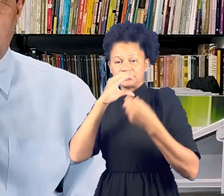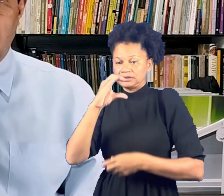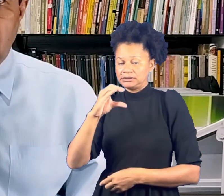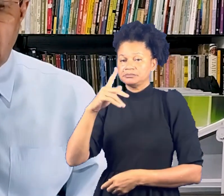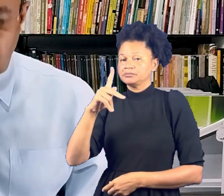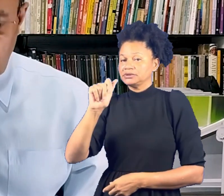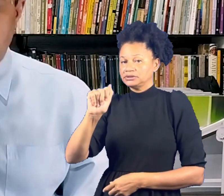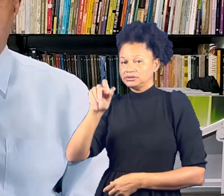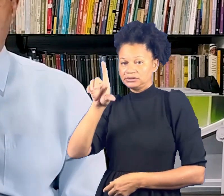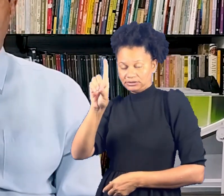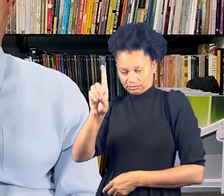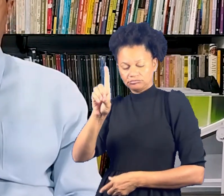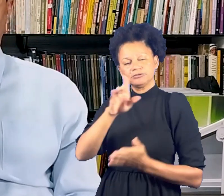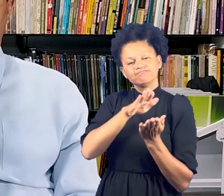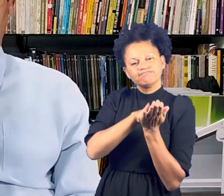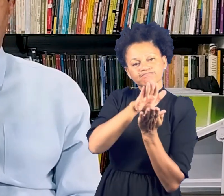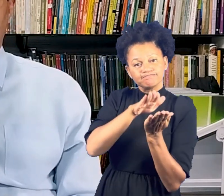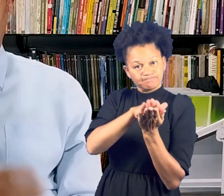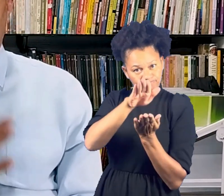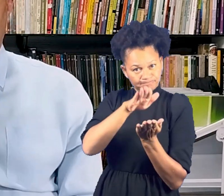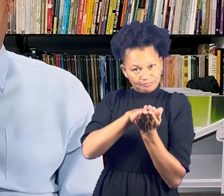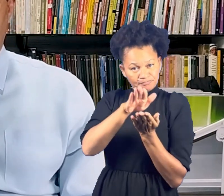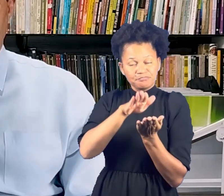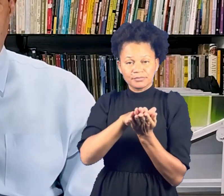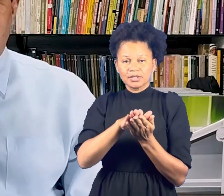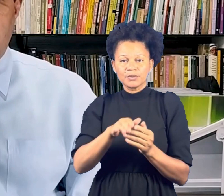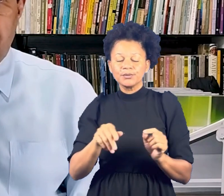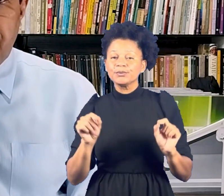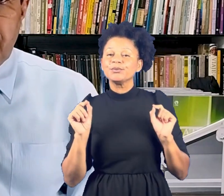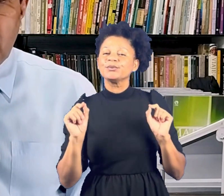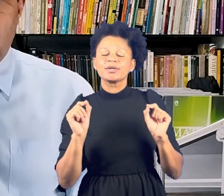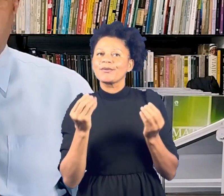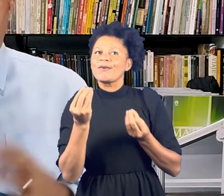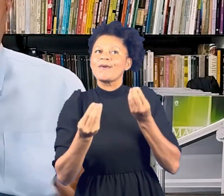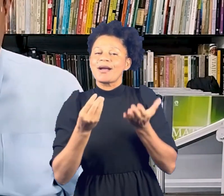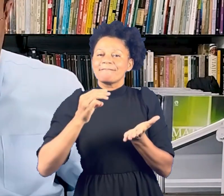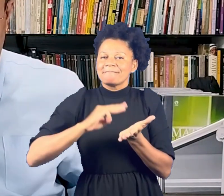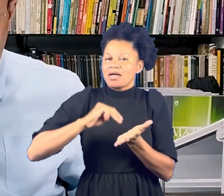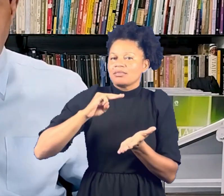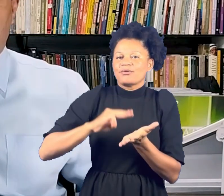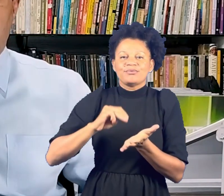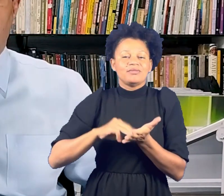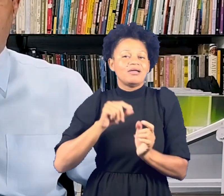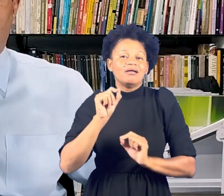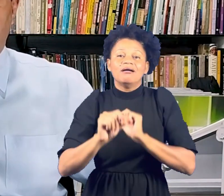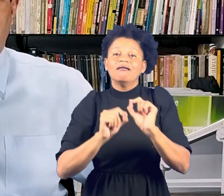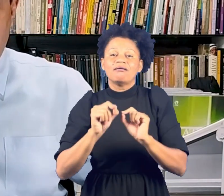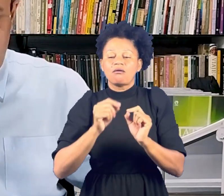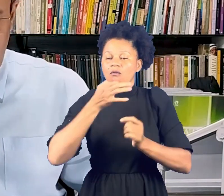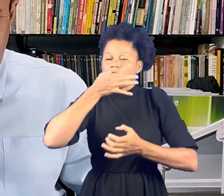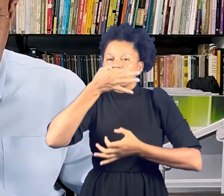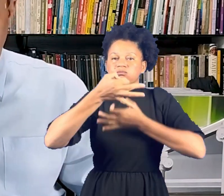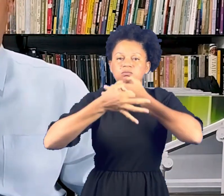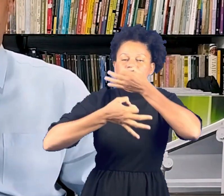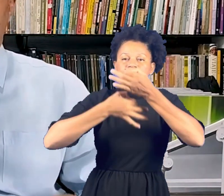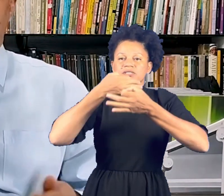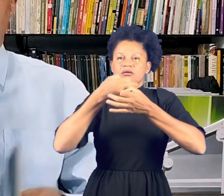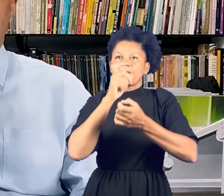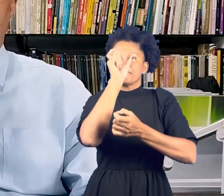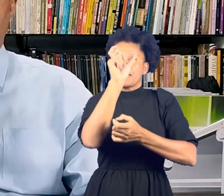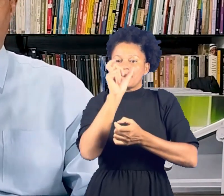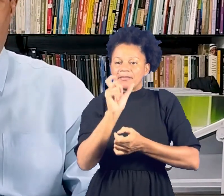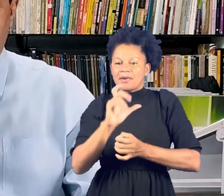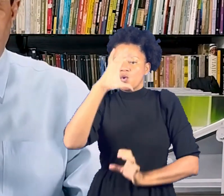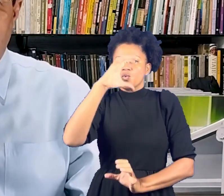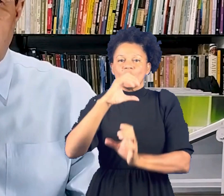das Assembleias de Deus, e a nossa configuração é um comentário de lição